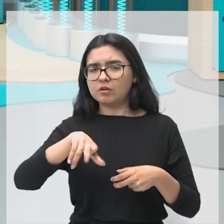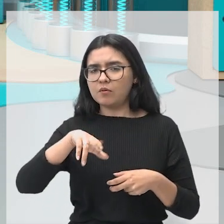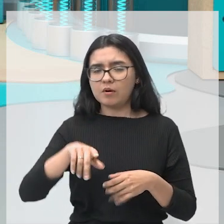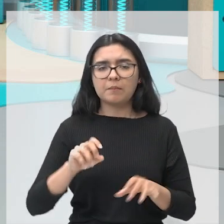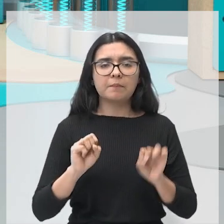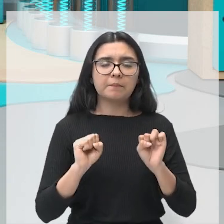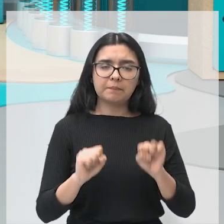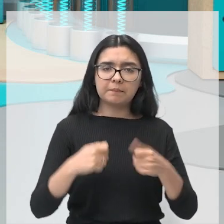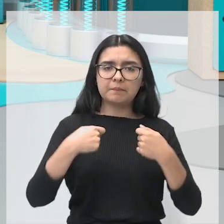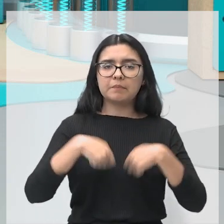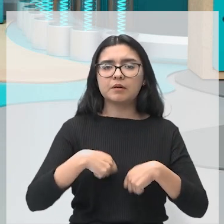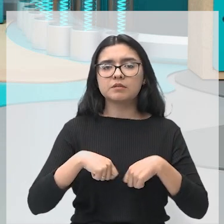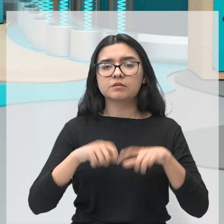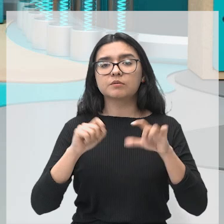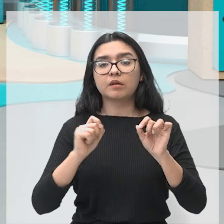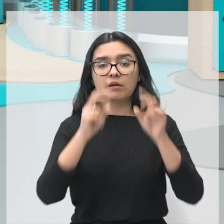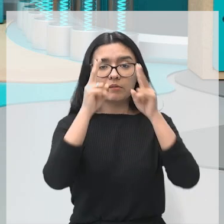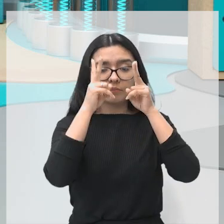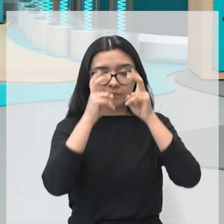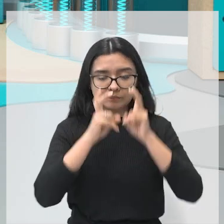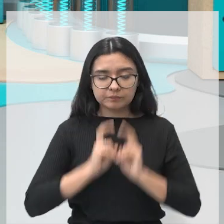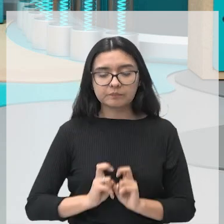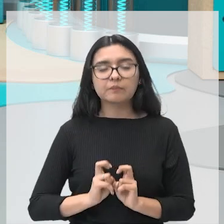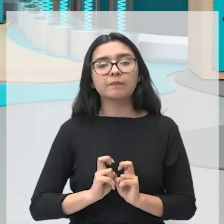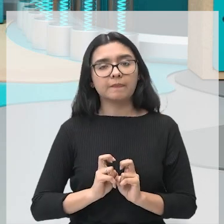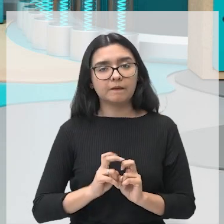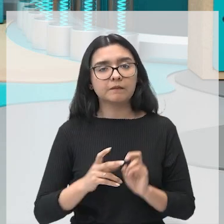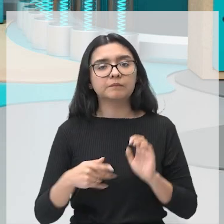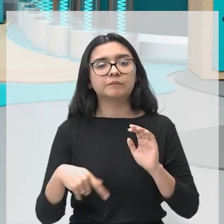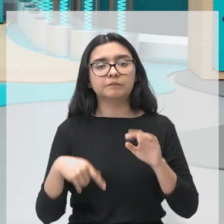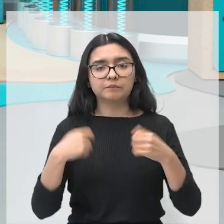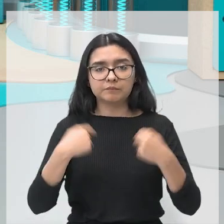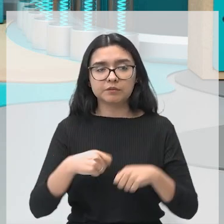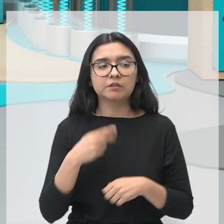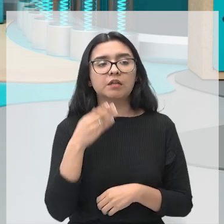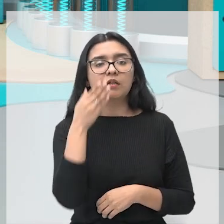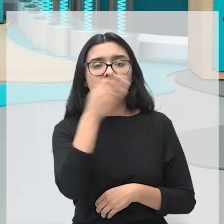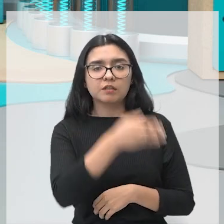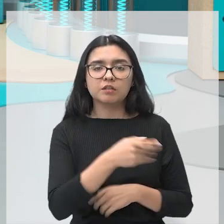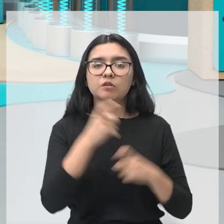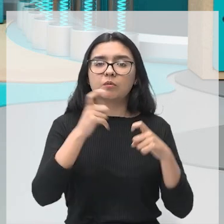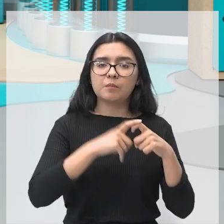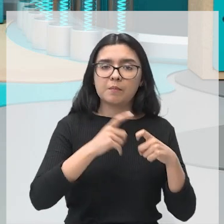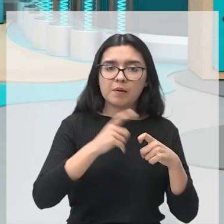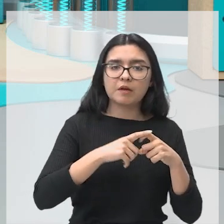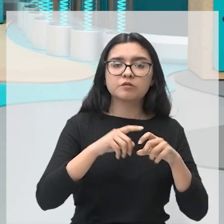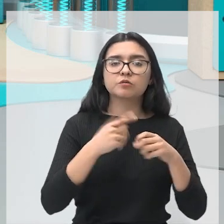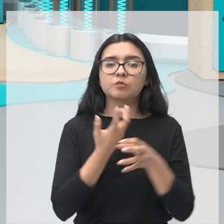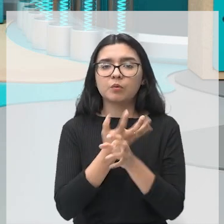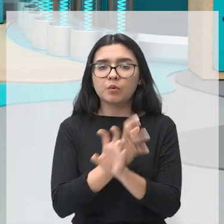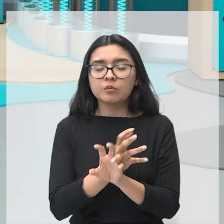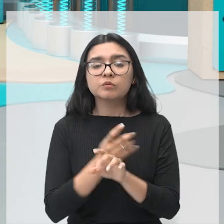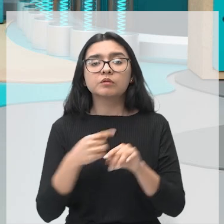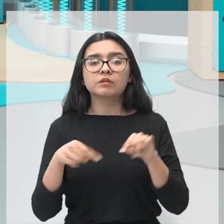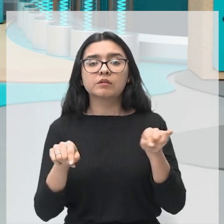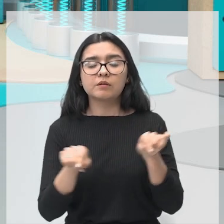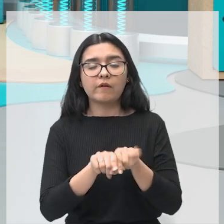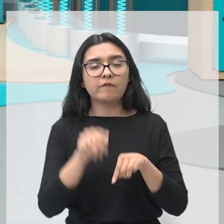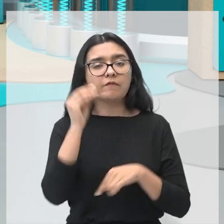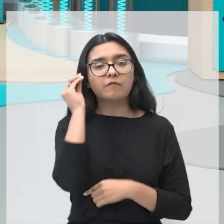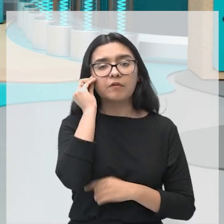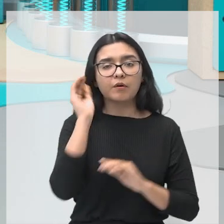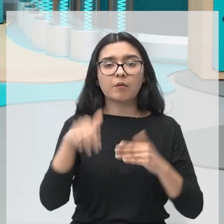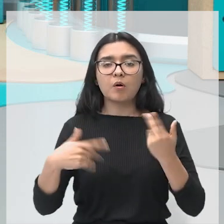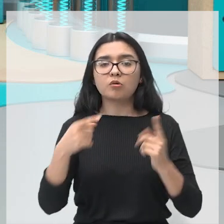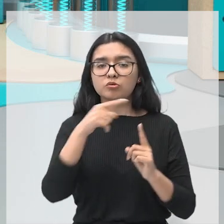gente precisa de um olhar especializado, ir no ortopedista, verificar que tipo